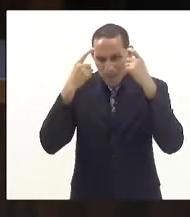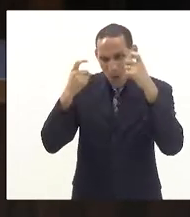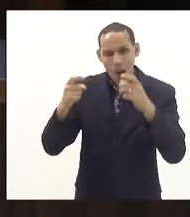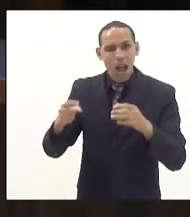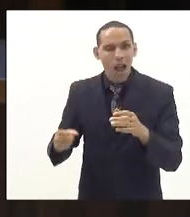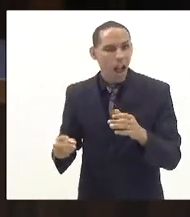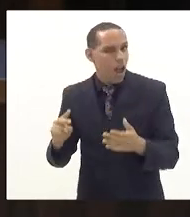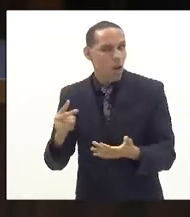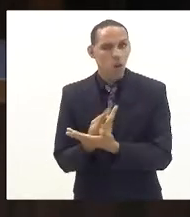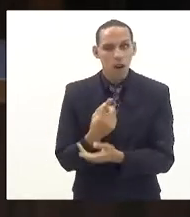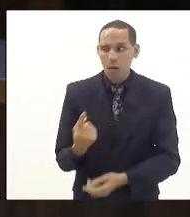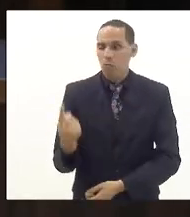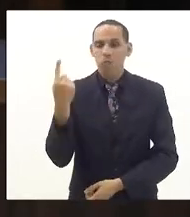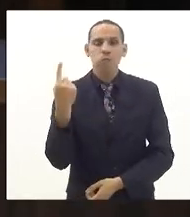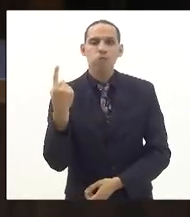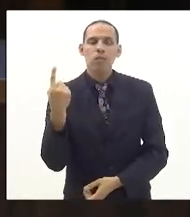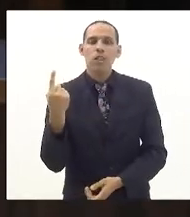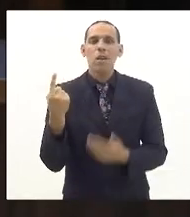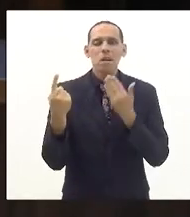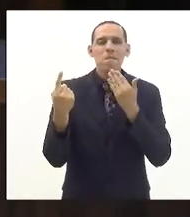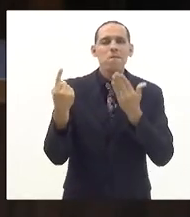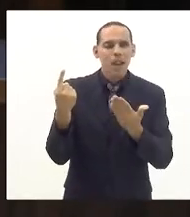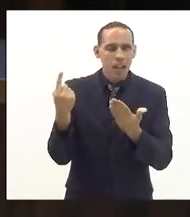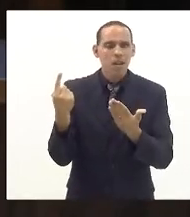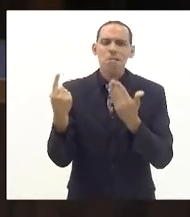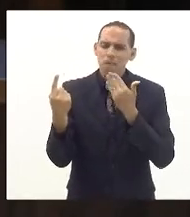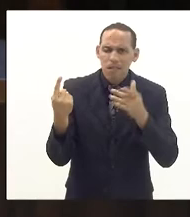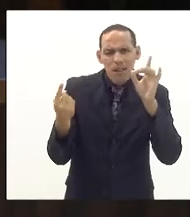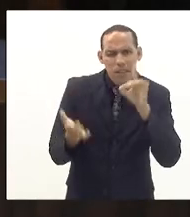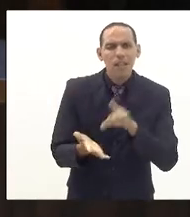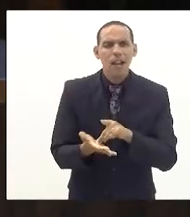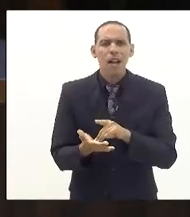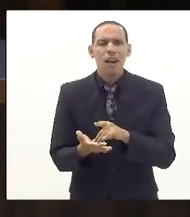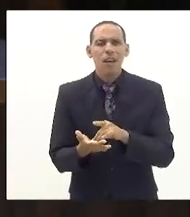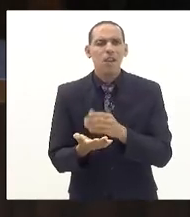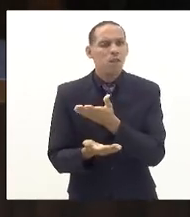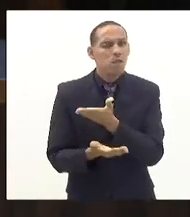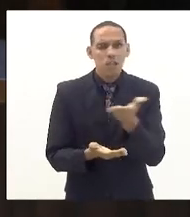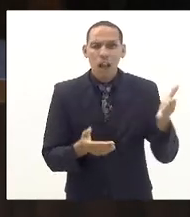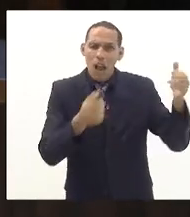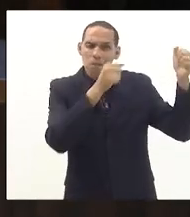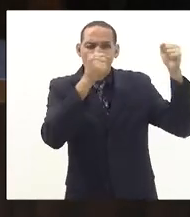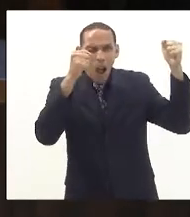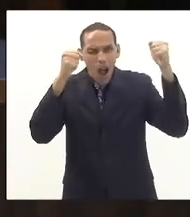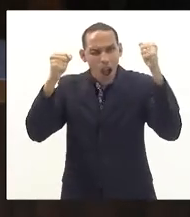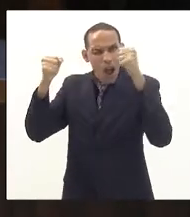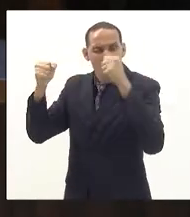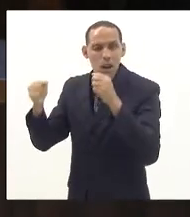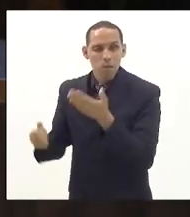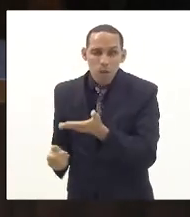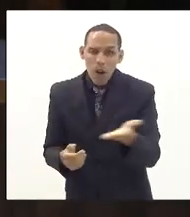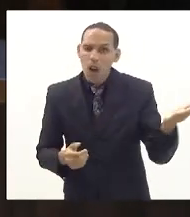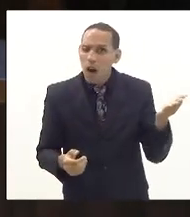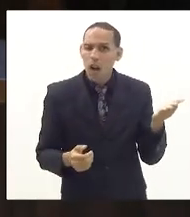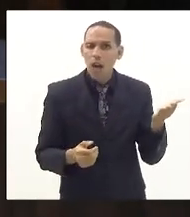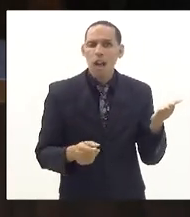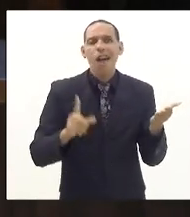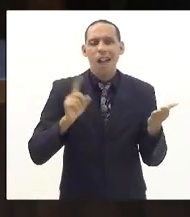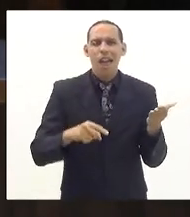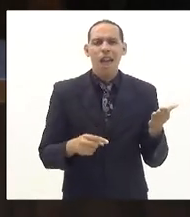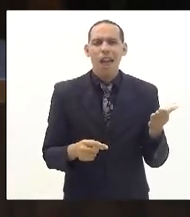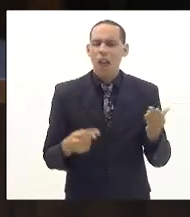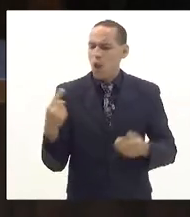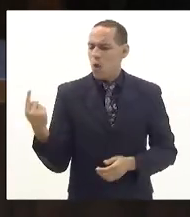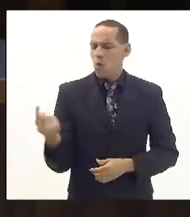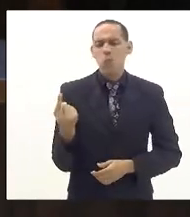violência isolada, eu vou pedir, e aí peço mesmo, que cada torcida, se for torcedores